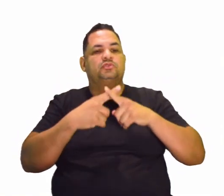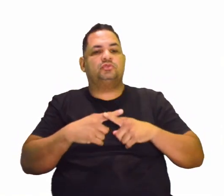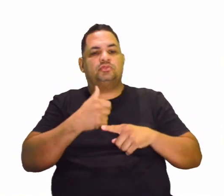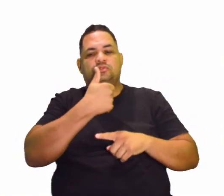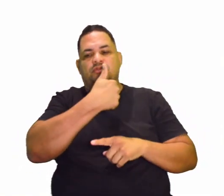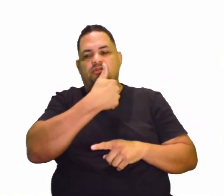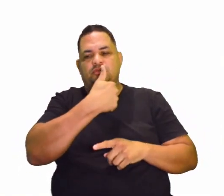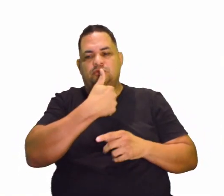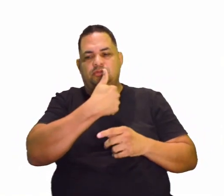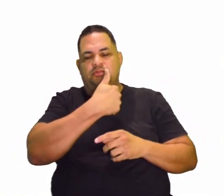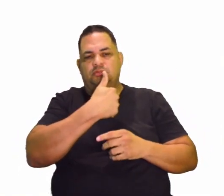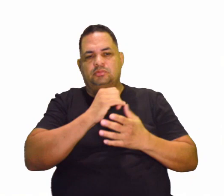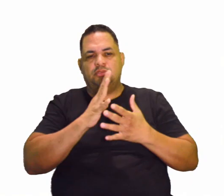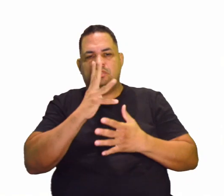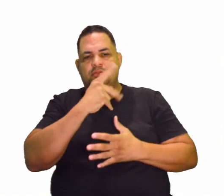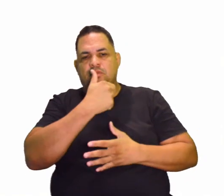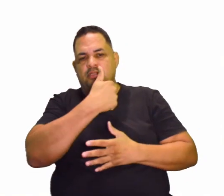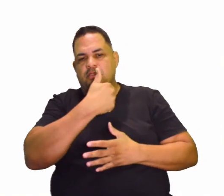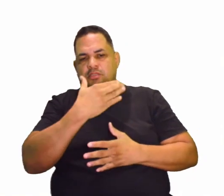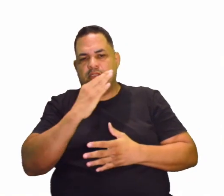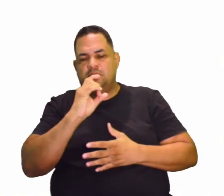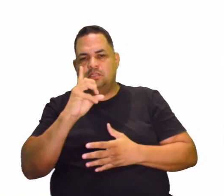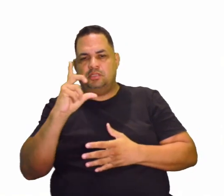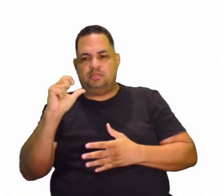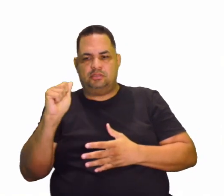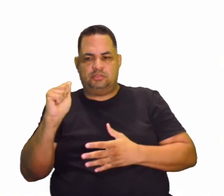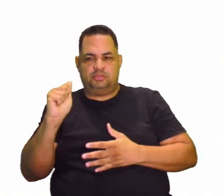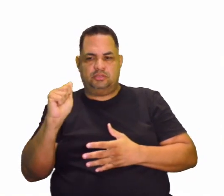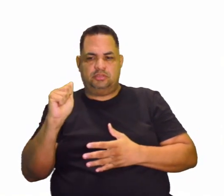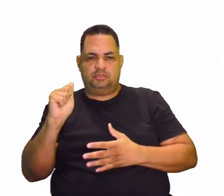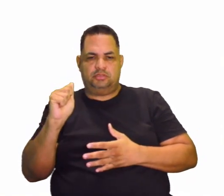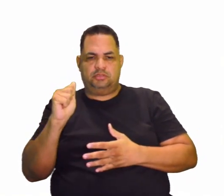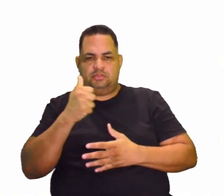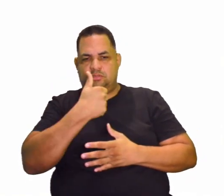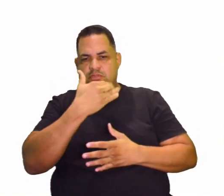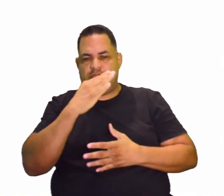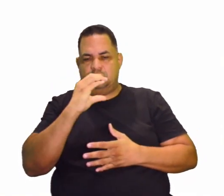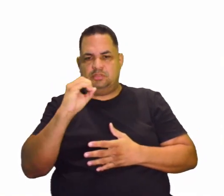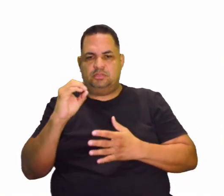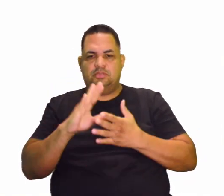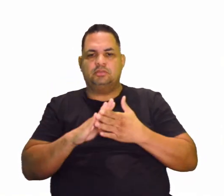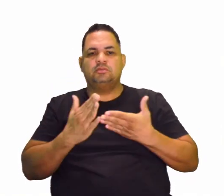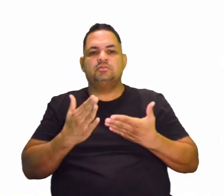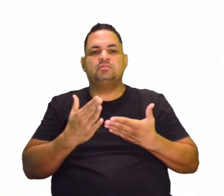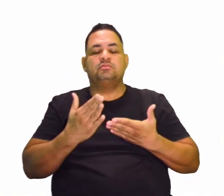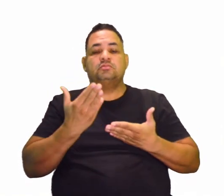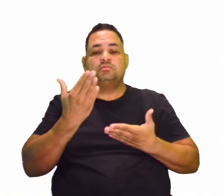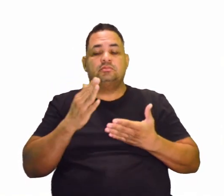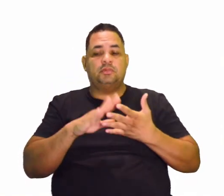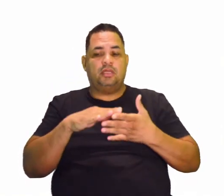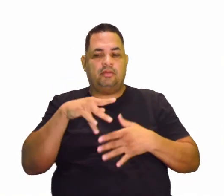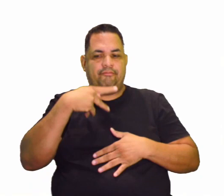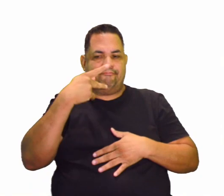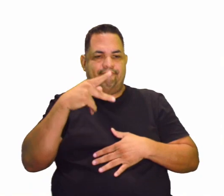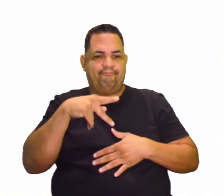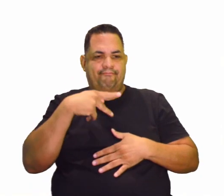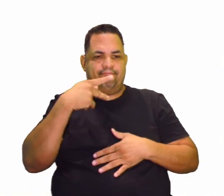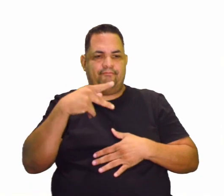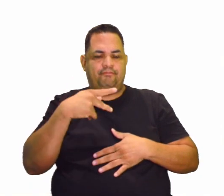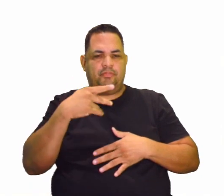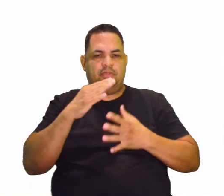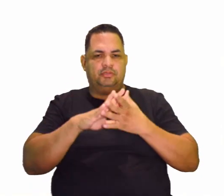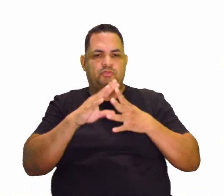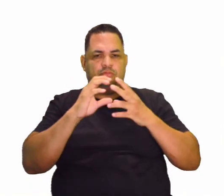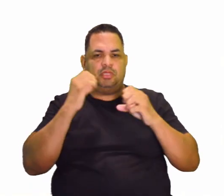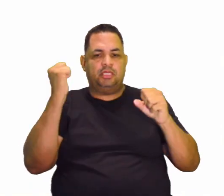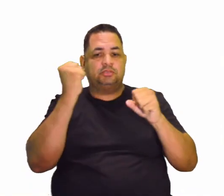dias? Não está difícil, que vocês lembram, nós comentamos, né, sobre esse monumento,